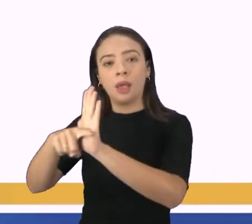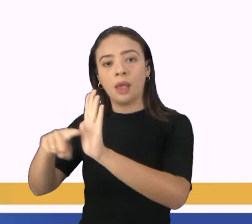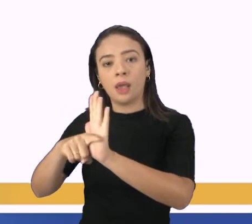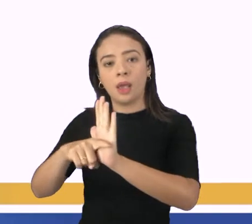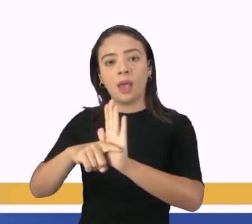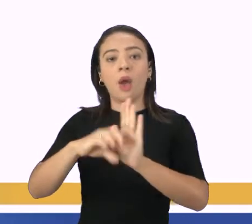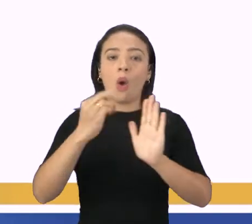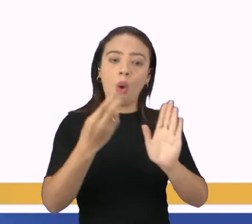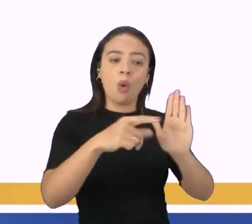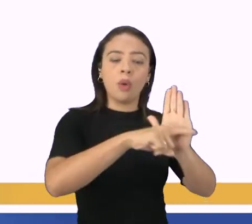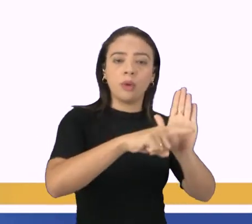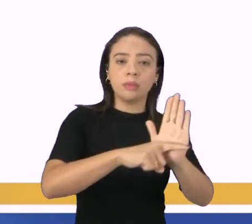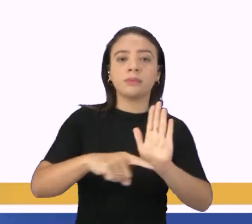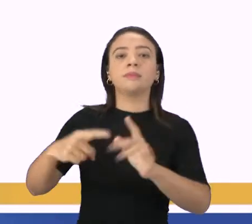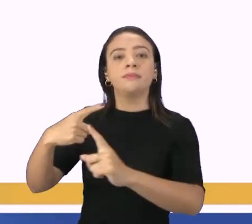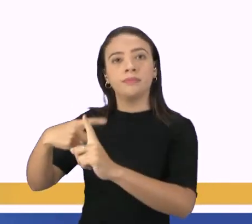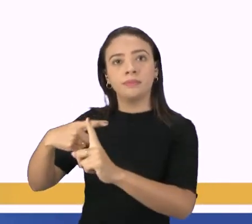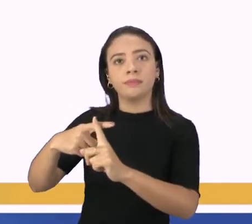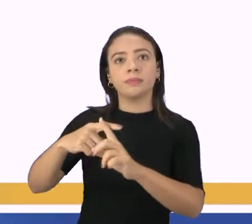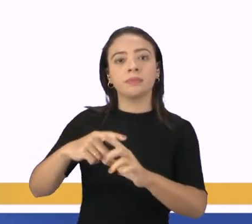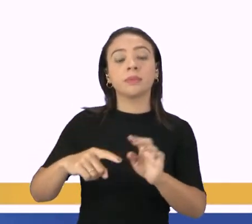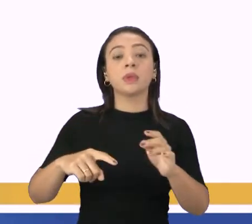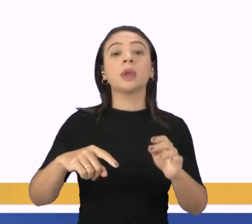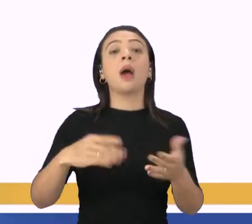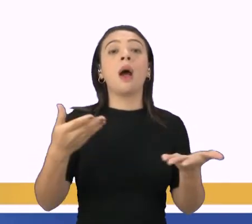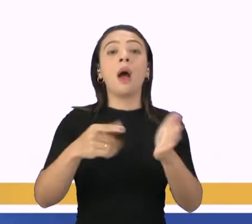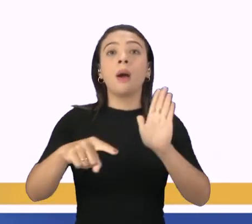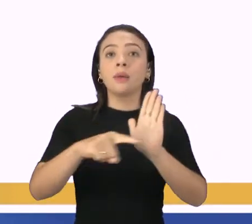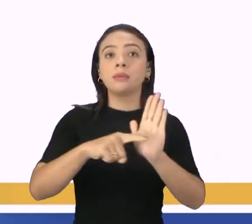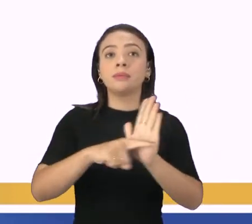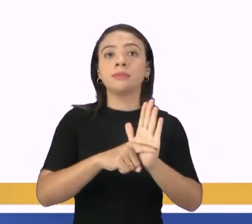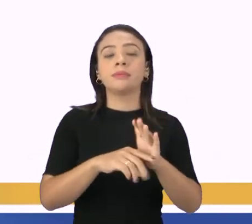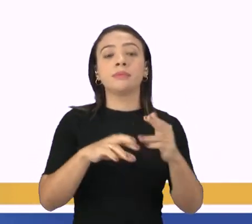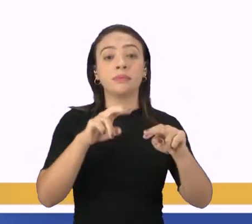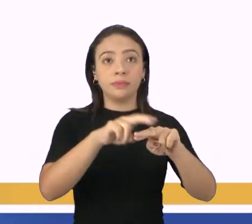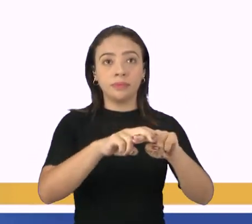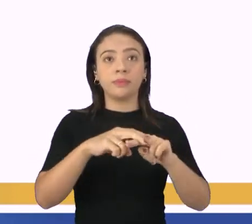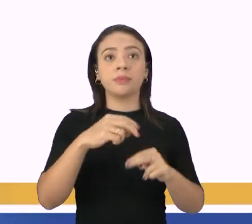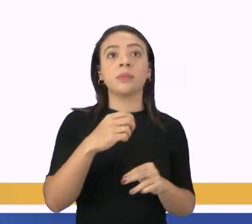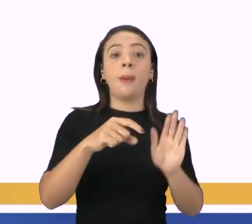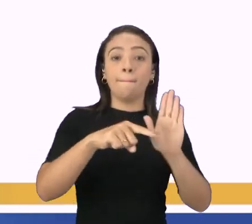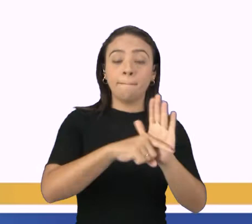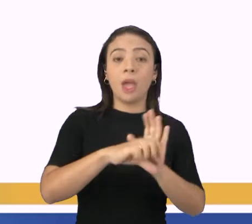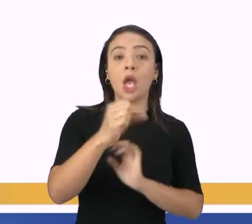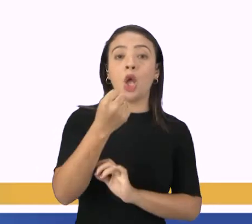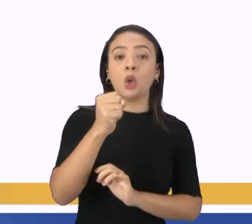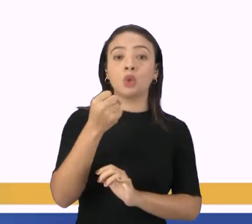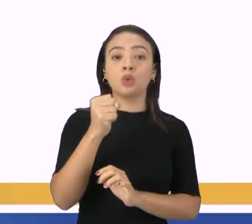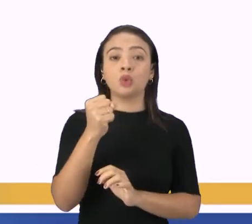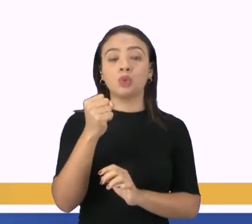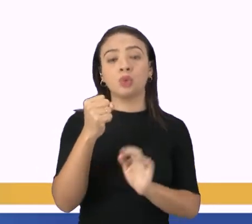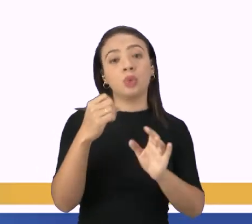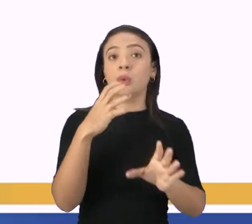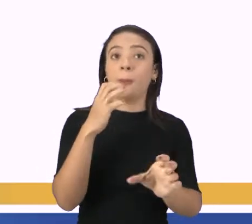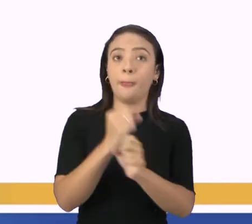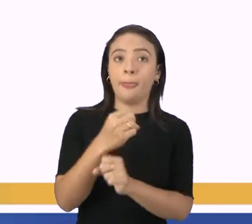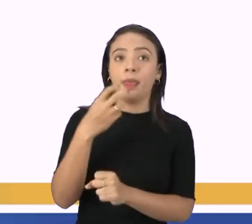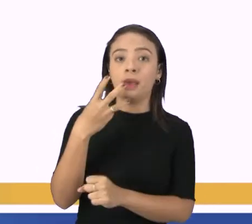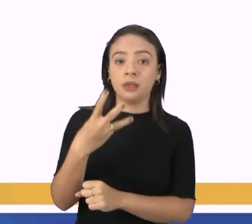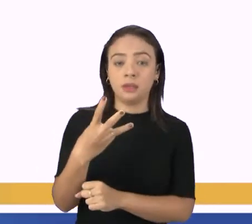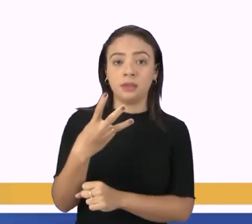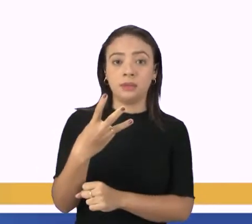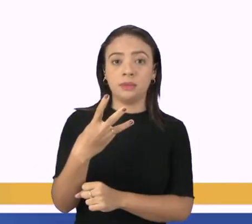subtrair aqui, 8 menos 3 dá 5. Subtrai e coloco o sinal do número que tem maior valor absoluto.